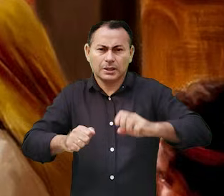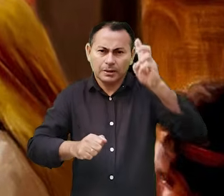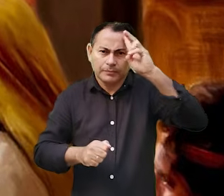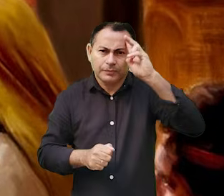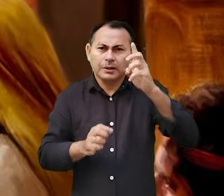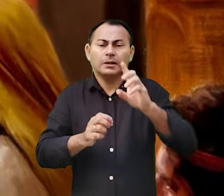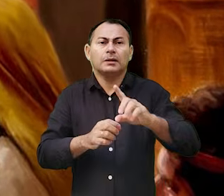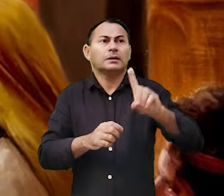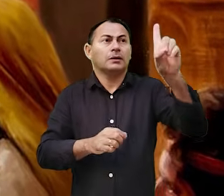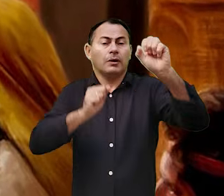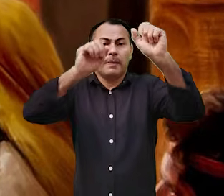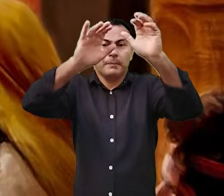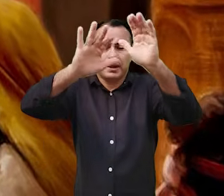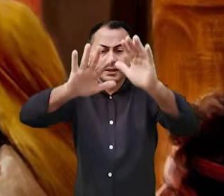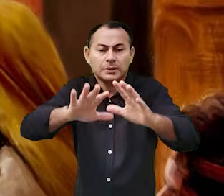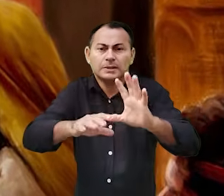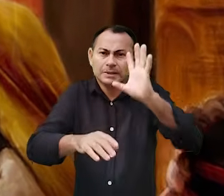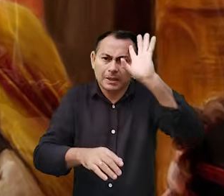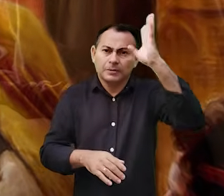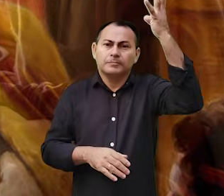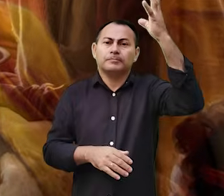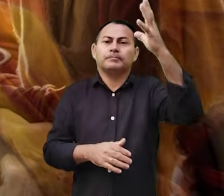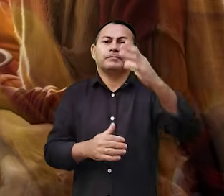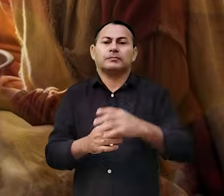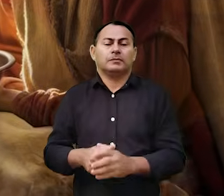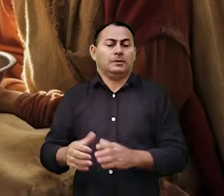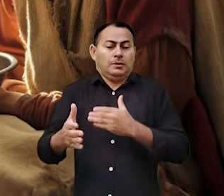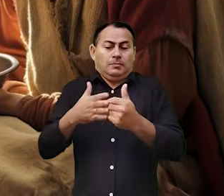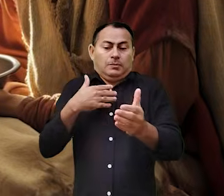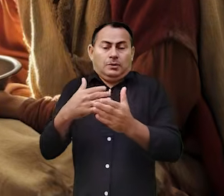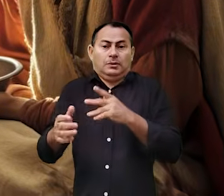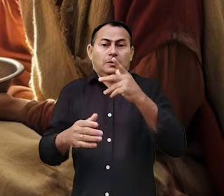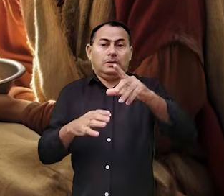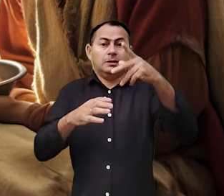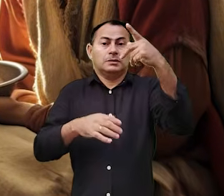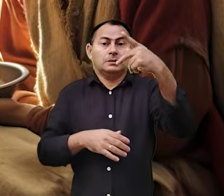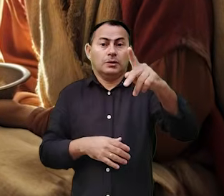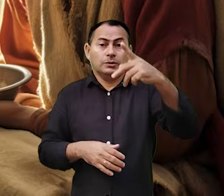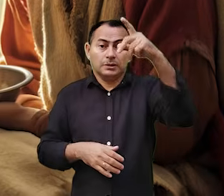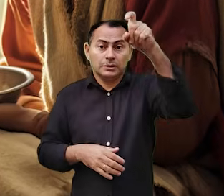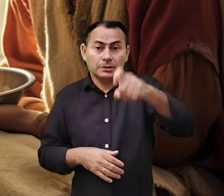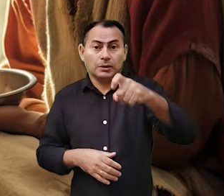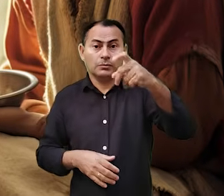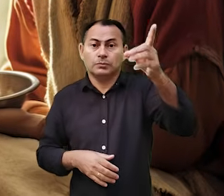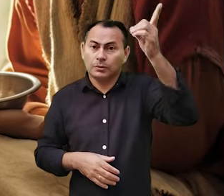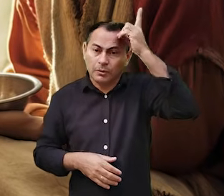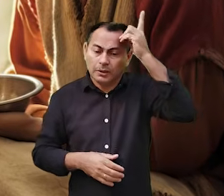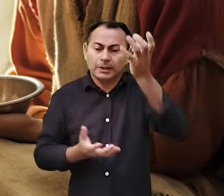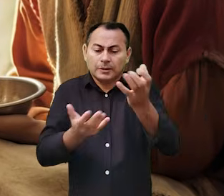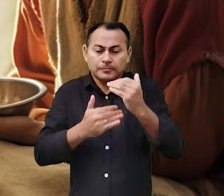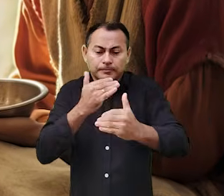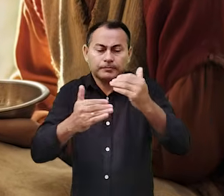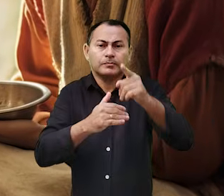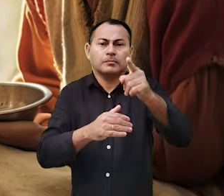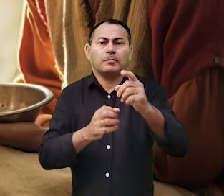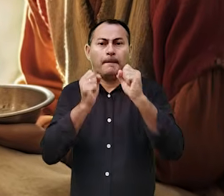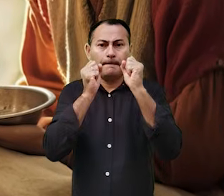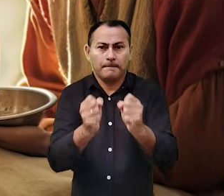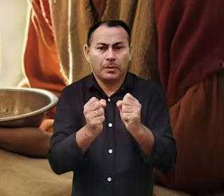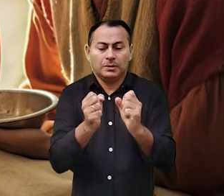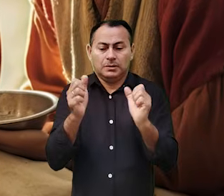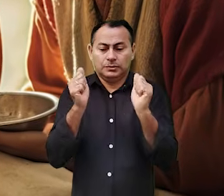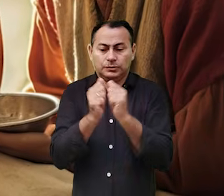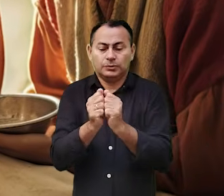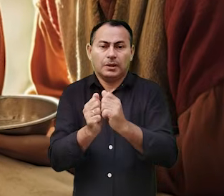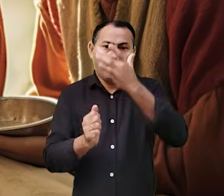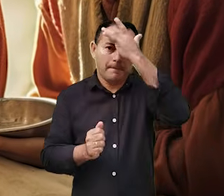Atos? Deus abençoa aquela decisão. Não importa qual seja o seu dom, busque desenvolvê-lo para que você